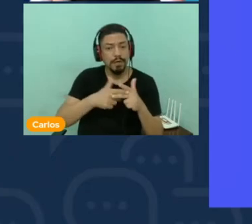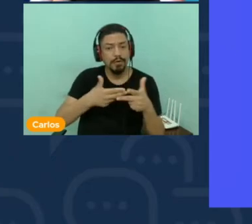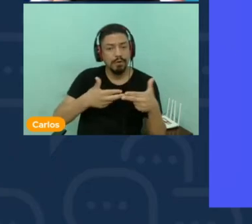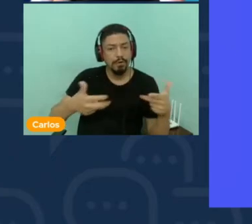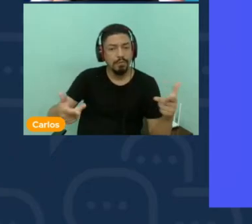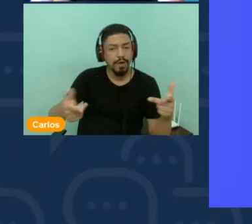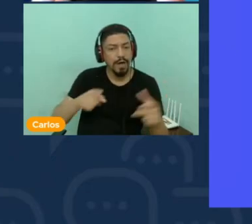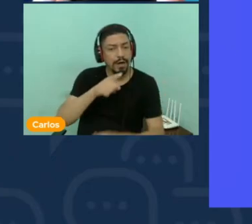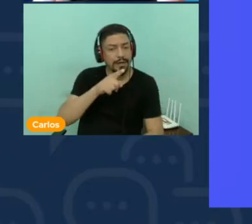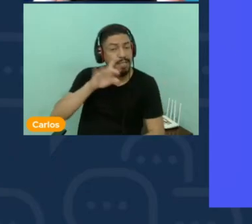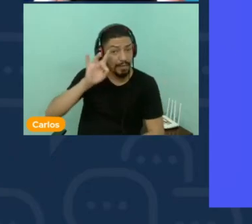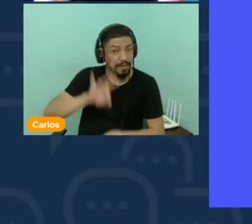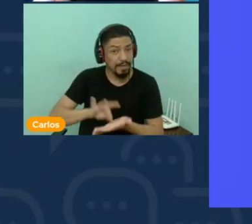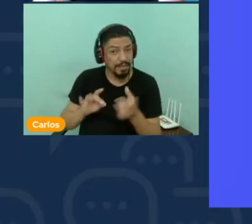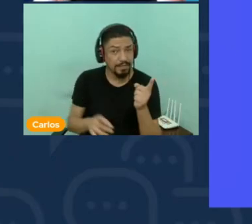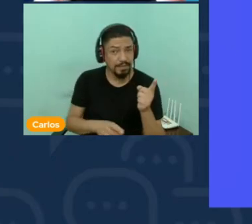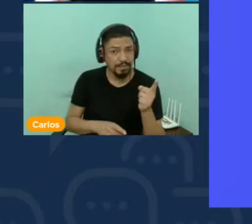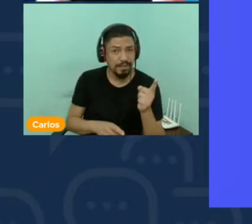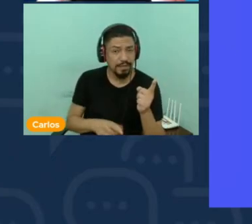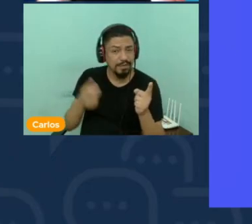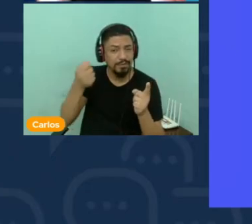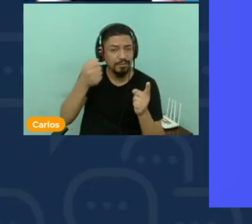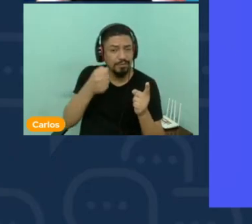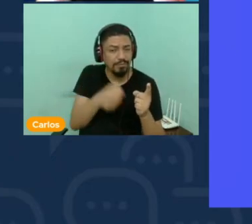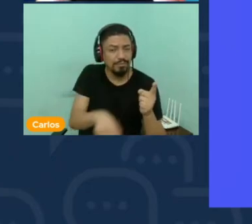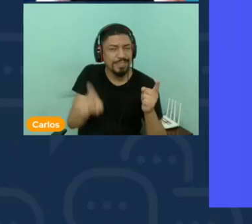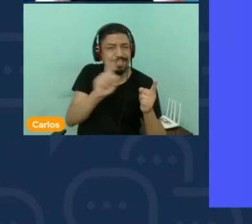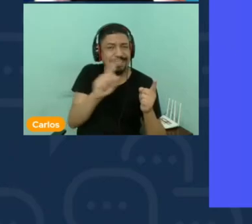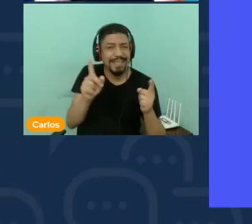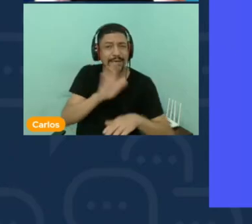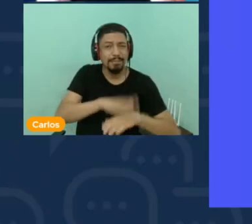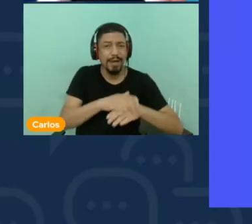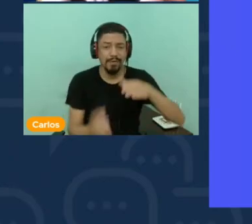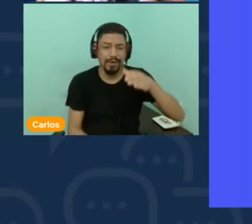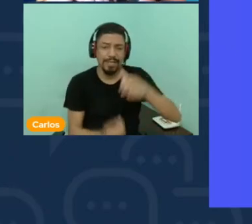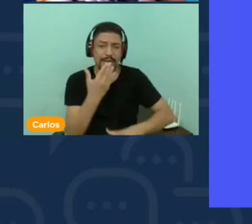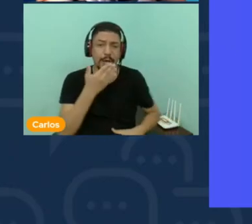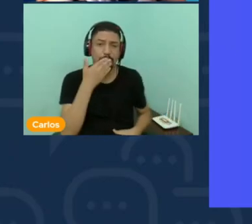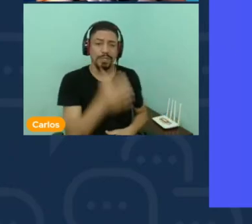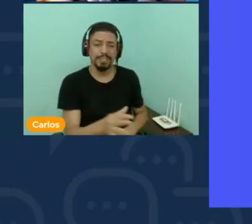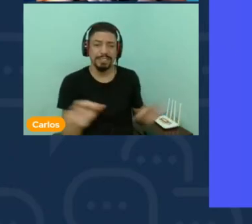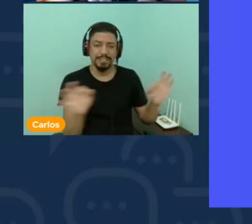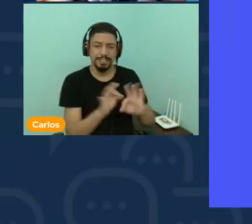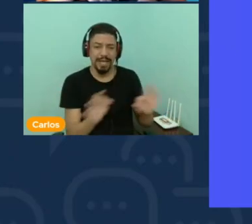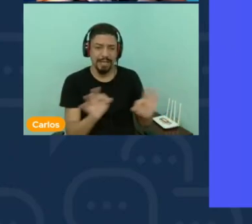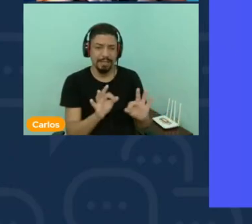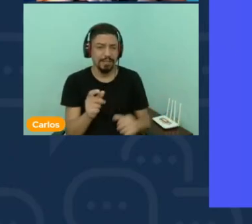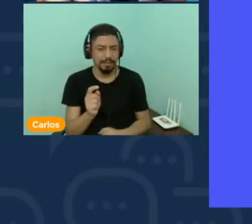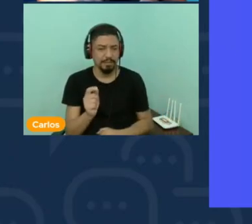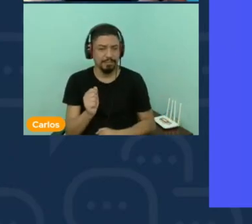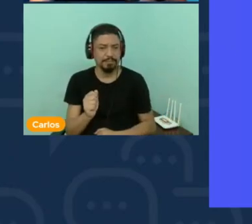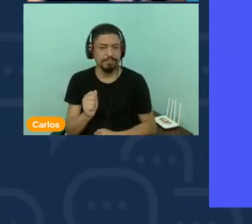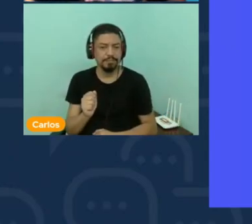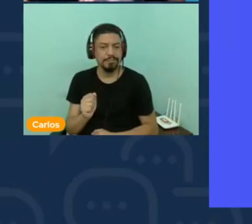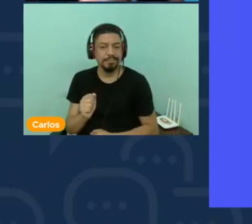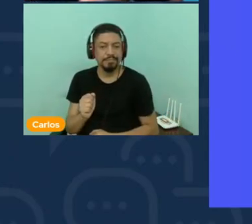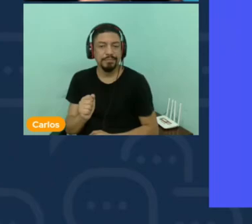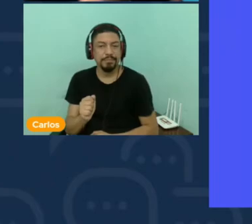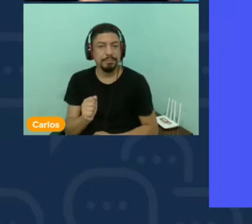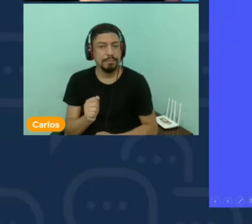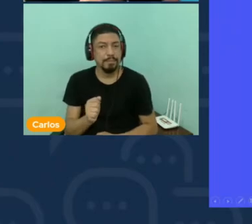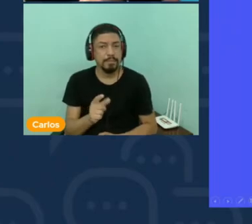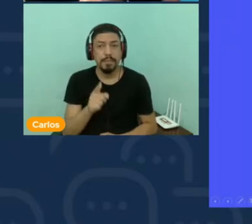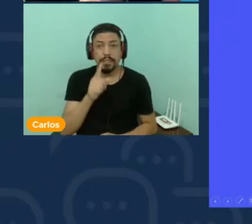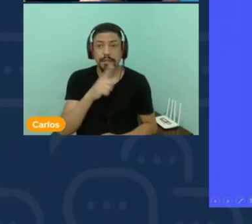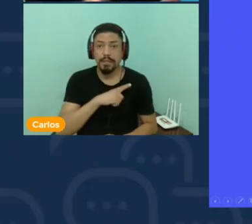na verdade, eu não precisei criar ou provisionar nenhum servidor. A gente tem